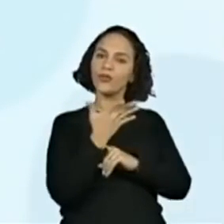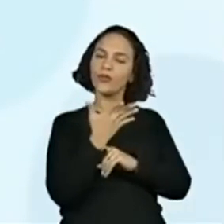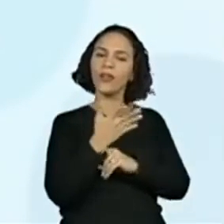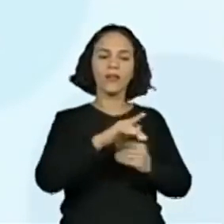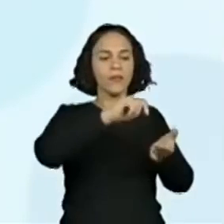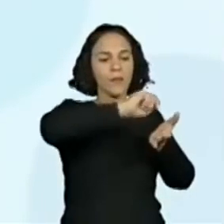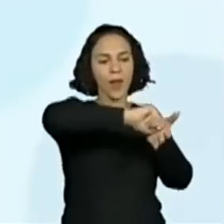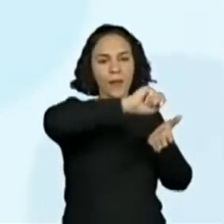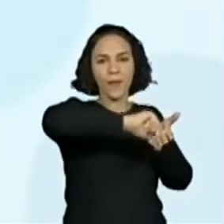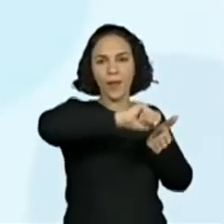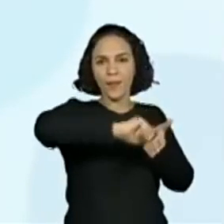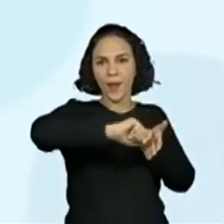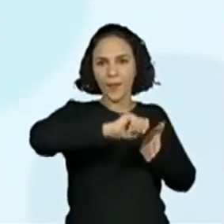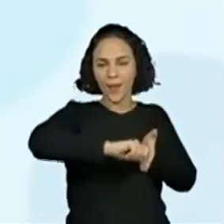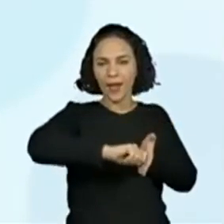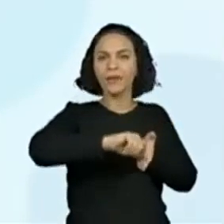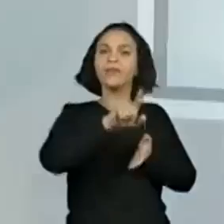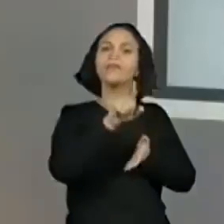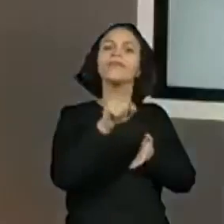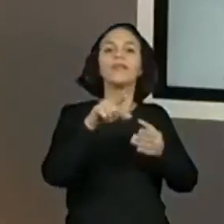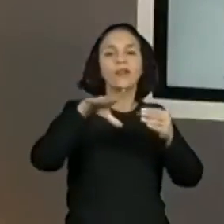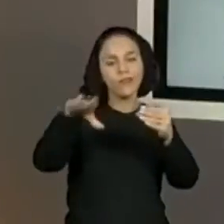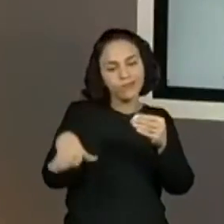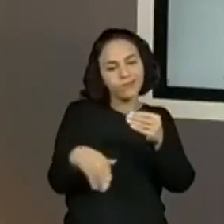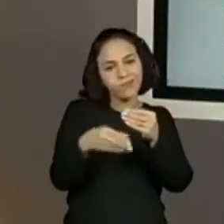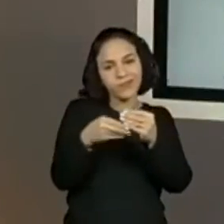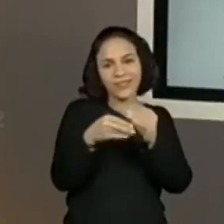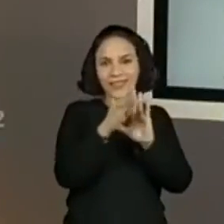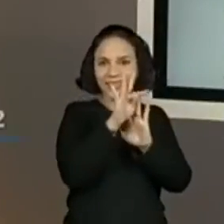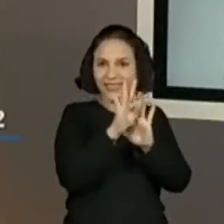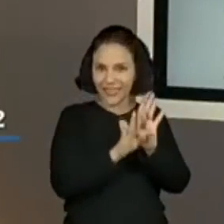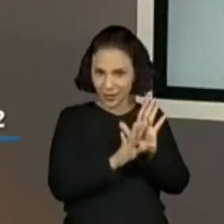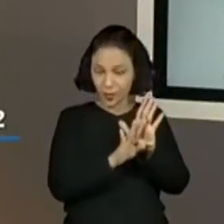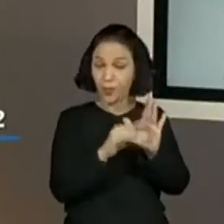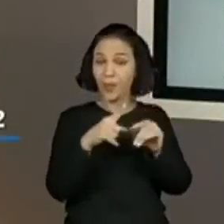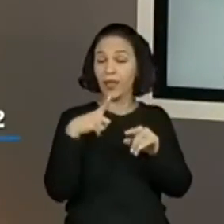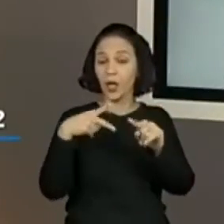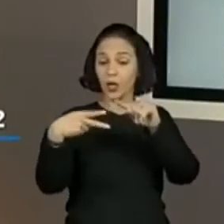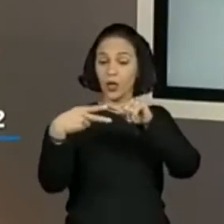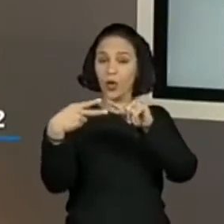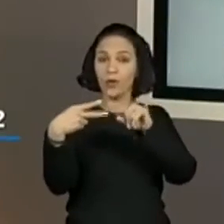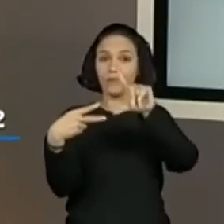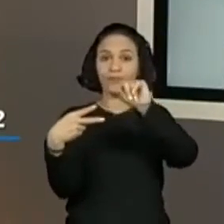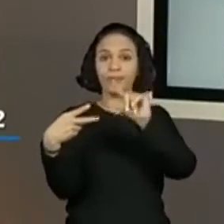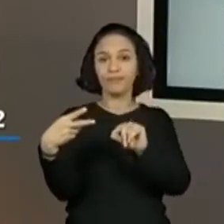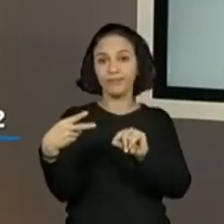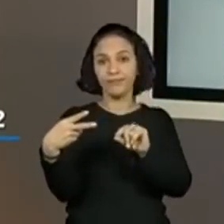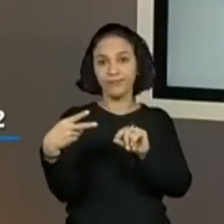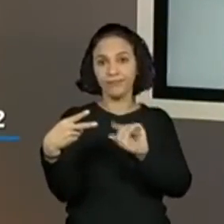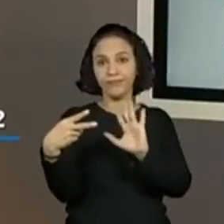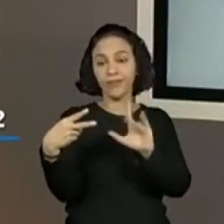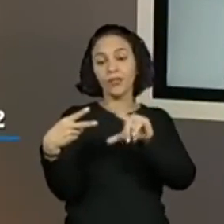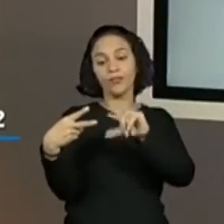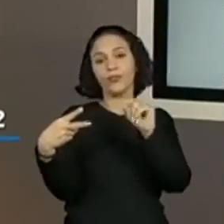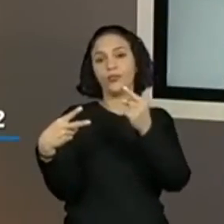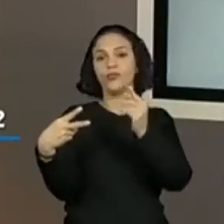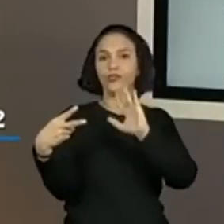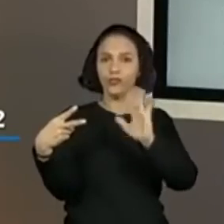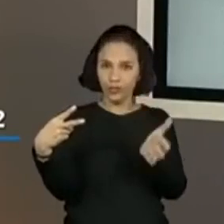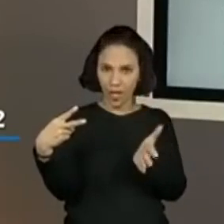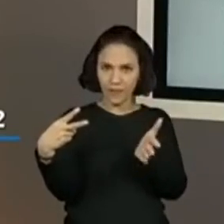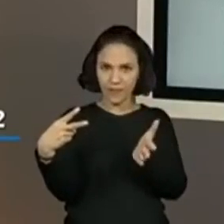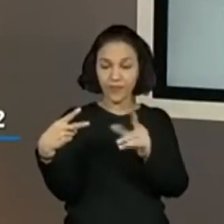redigir, escrever o nosso final escolhido. Lembram? Tinha dois finais para a gente escolher. E é a partir da